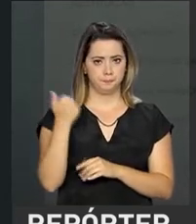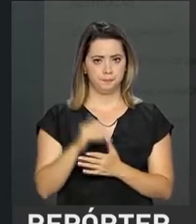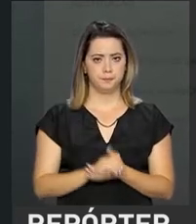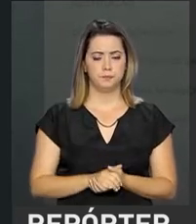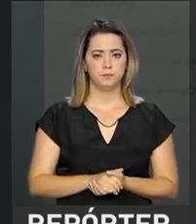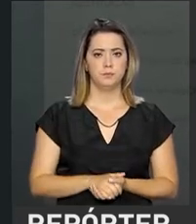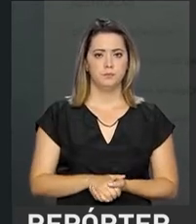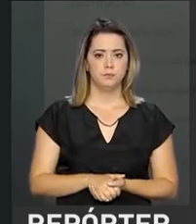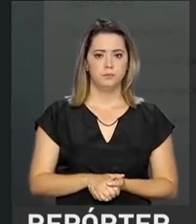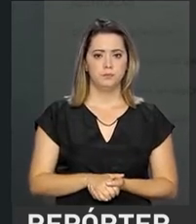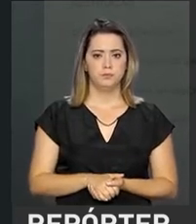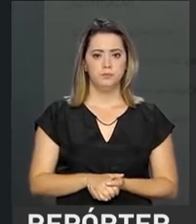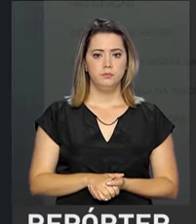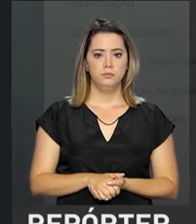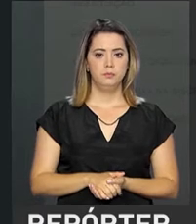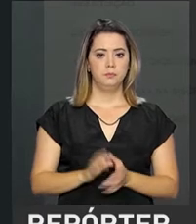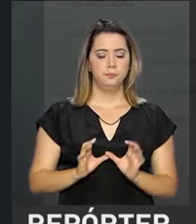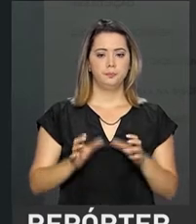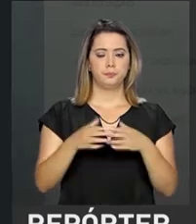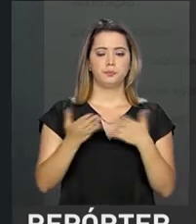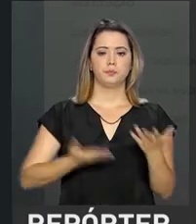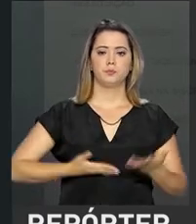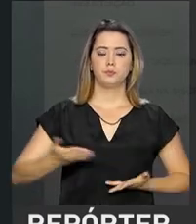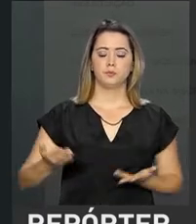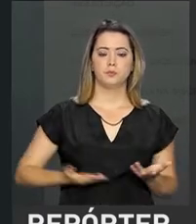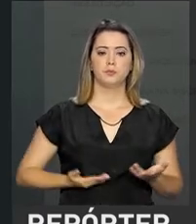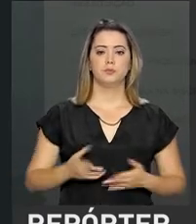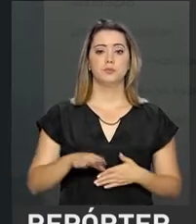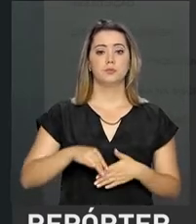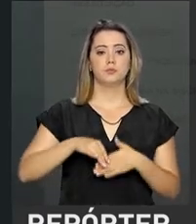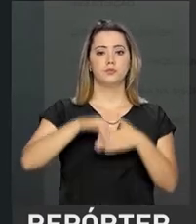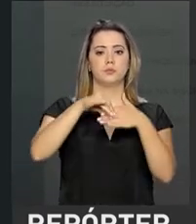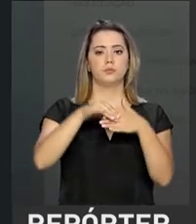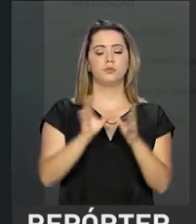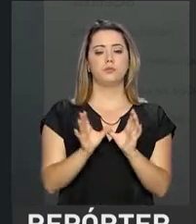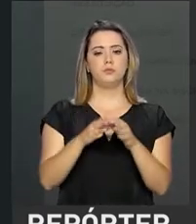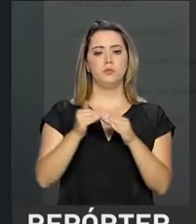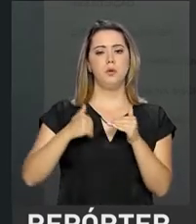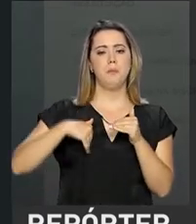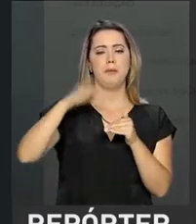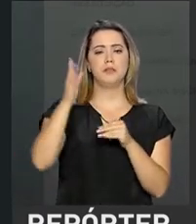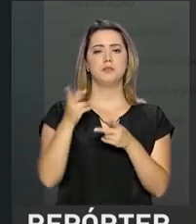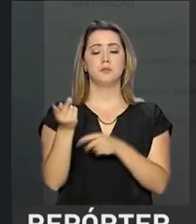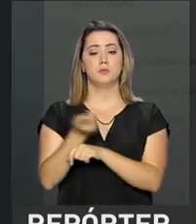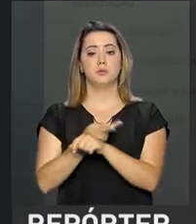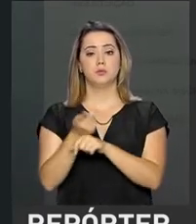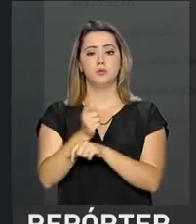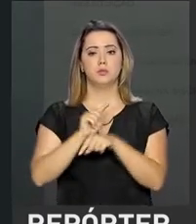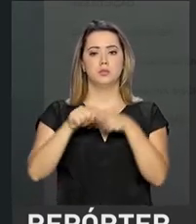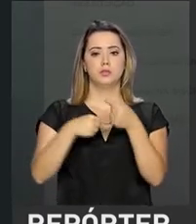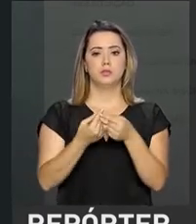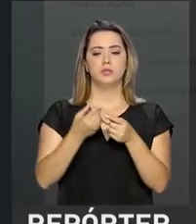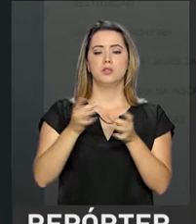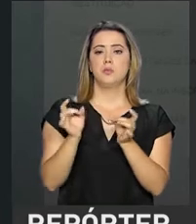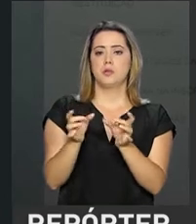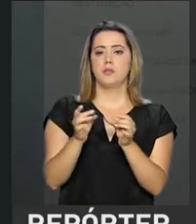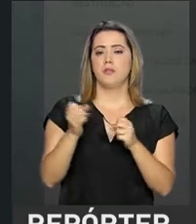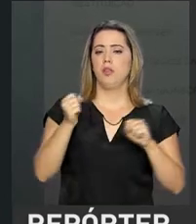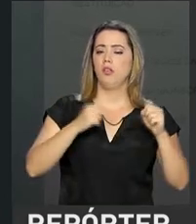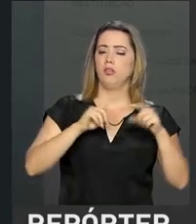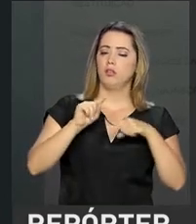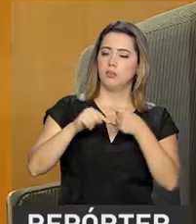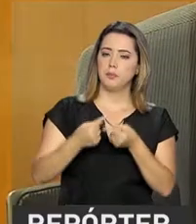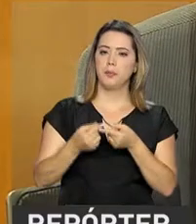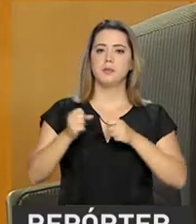2016 o setor de serviços lidera o ranking dos mais procurados depois vem o comércio ea